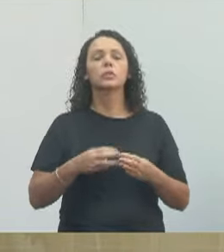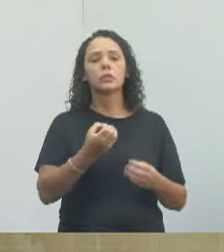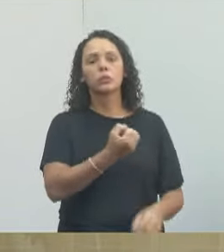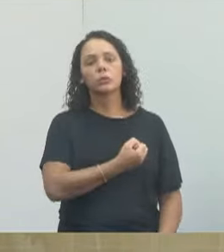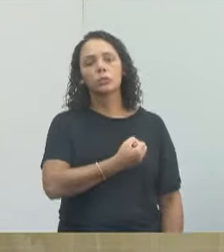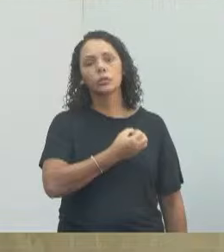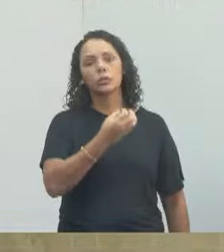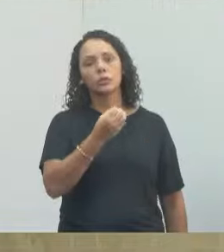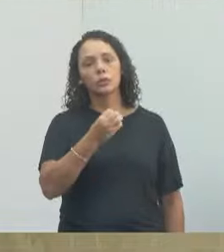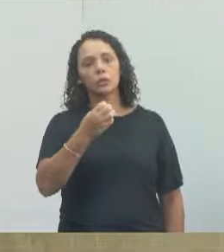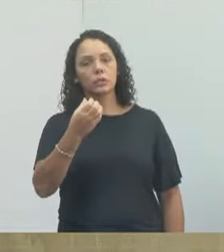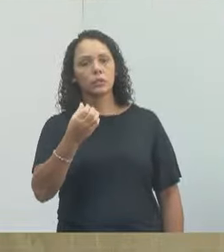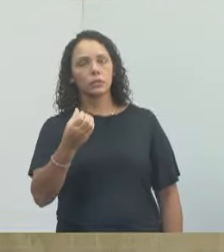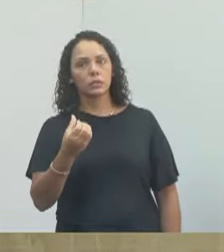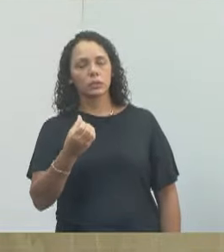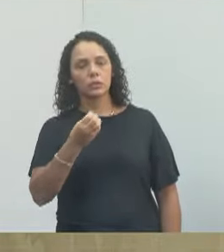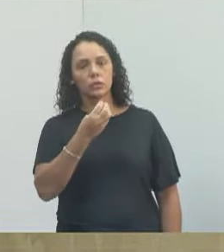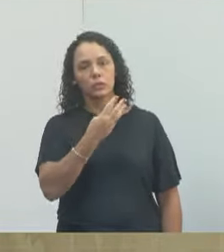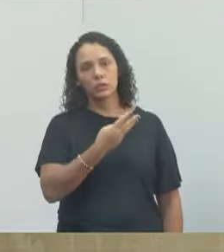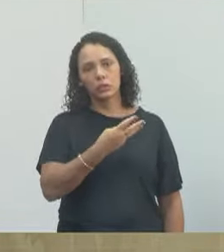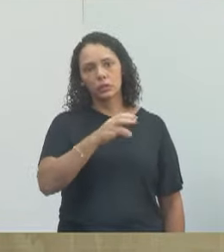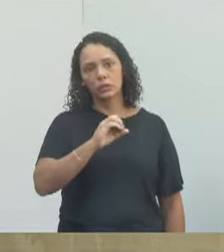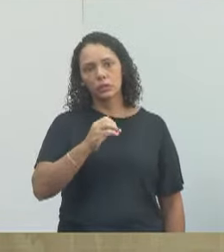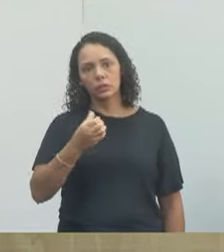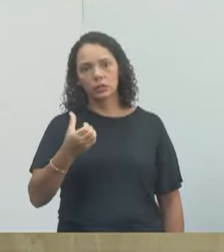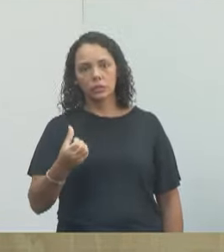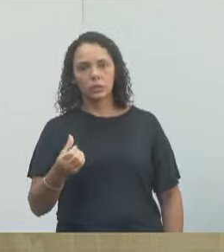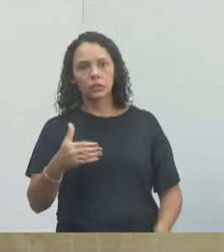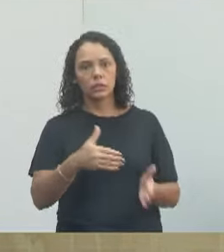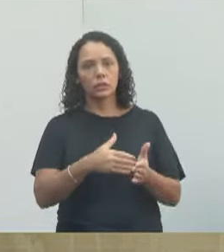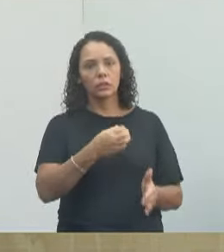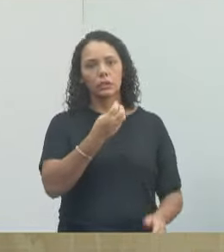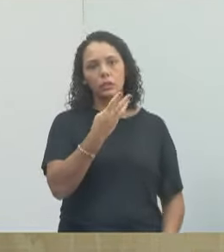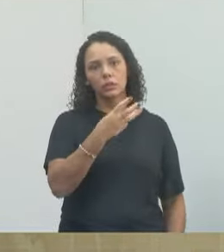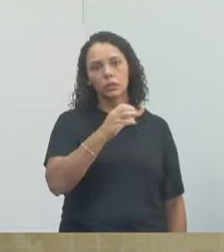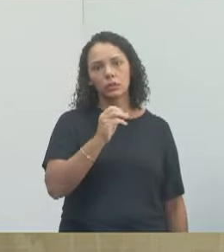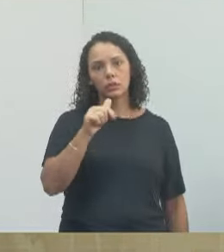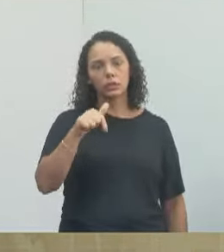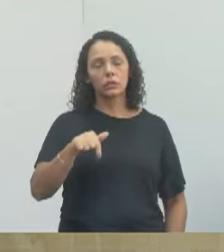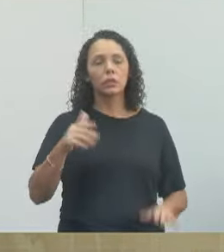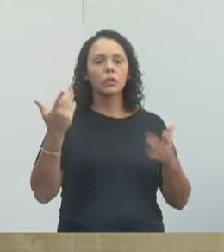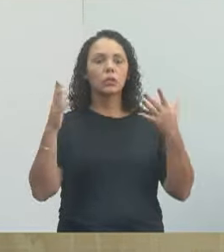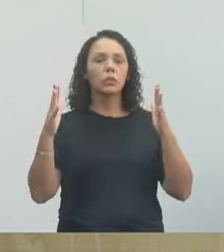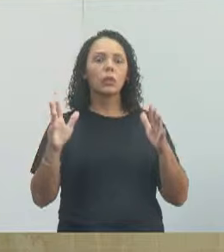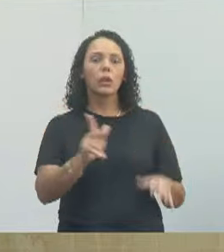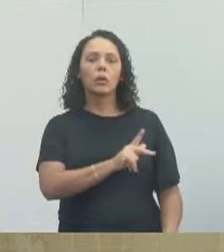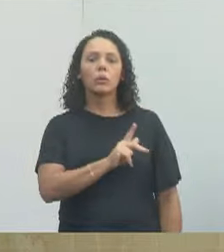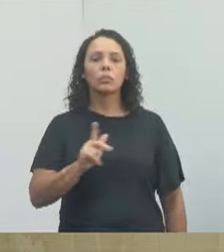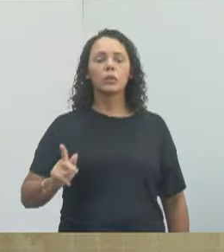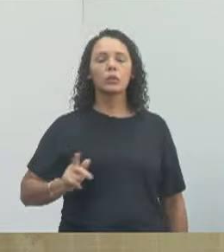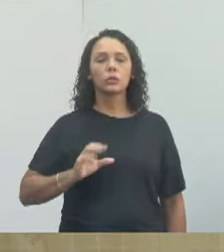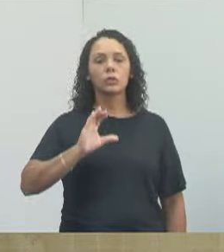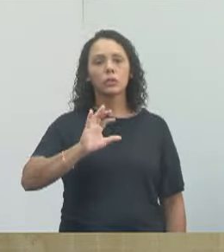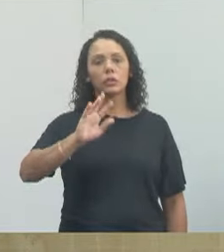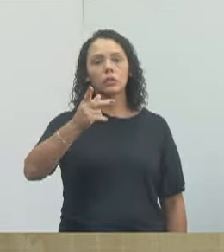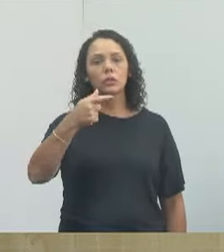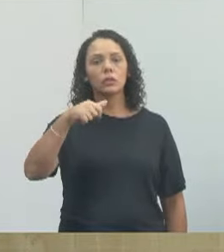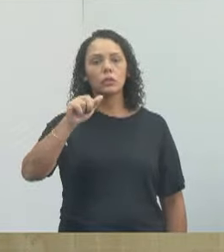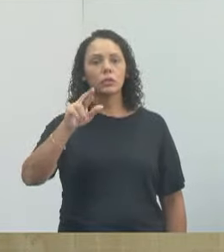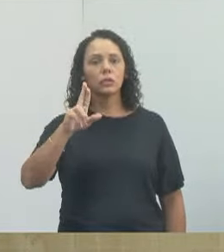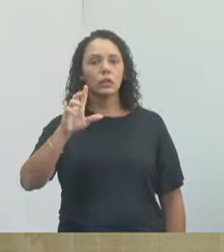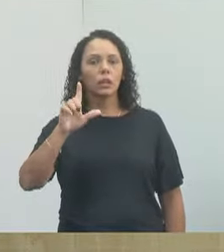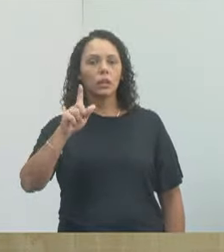moção números 306 e 307 Moção conat relatório aos pastores Charles Siqueira presidente da associação